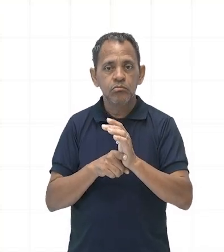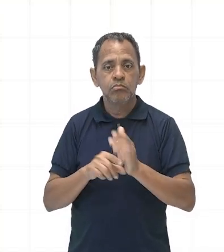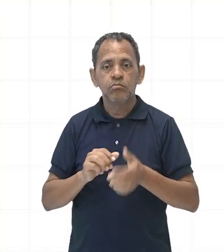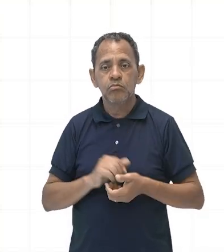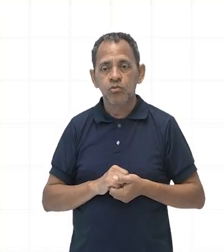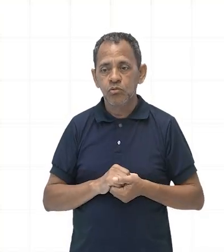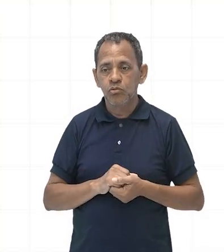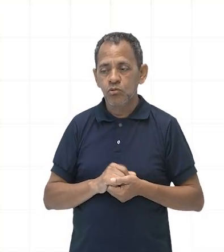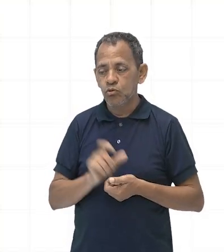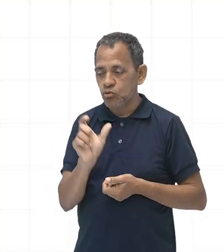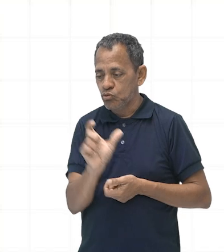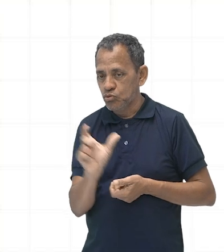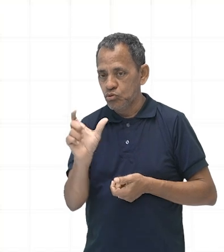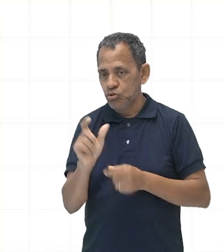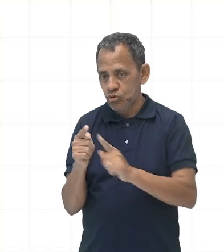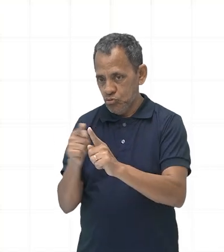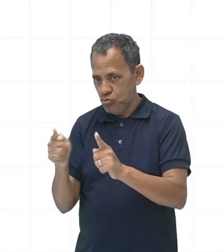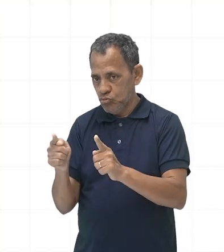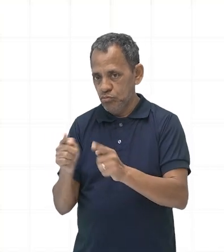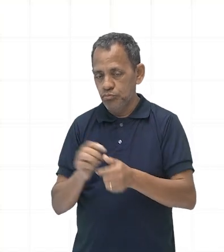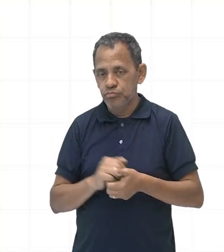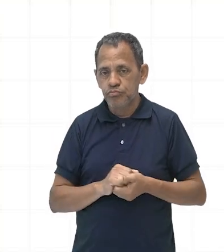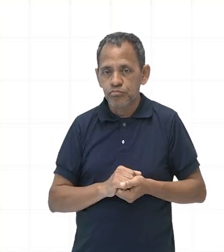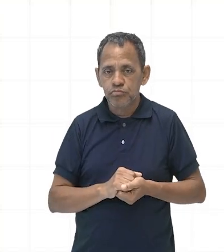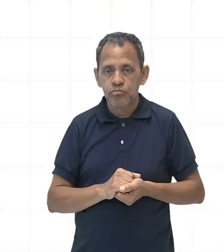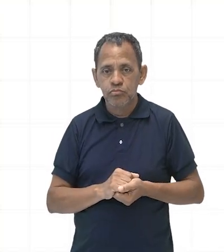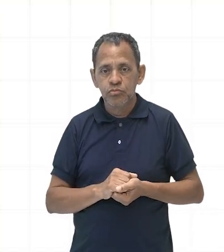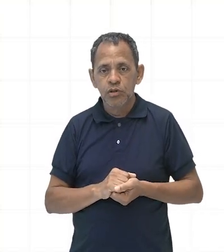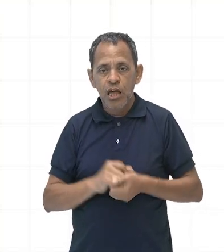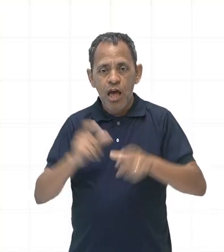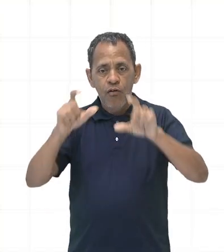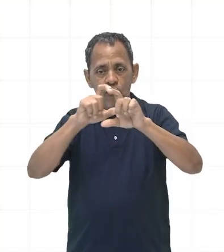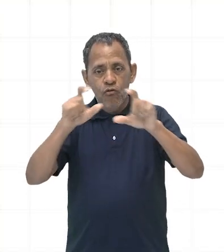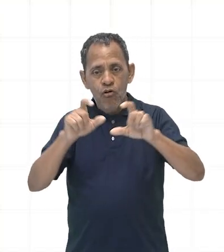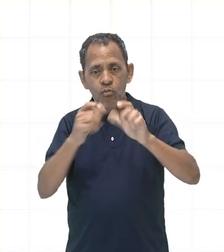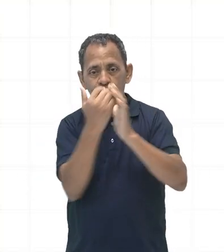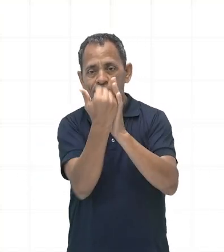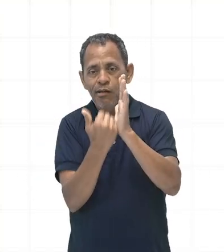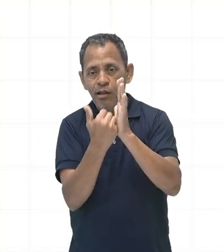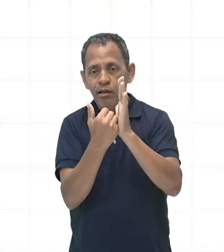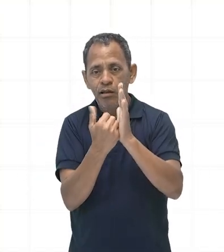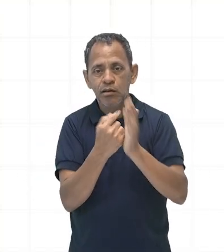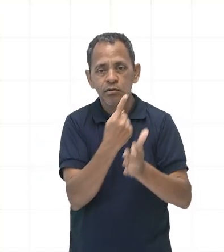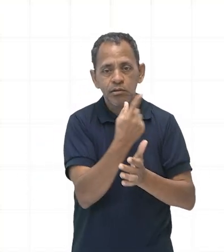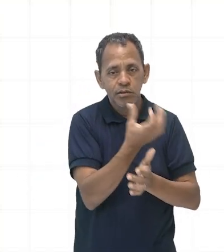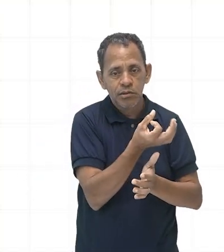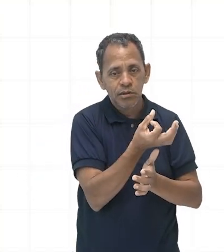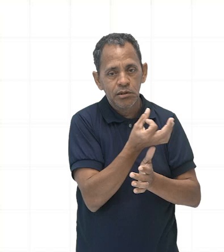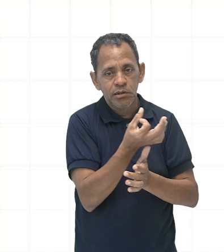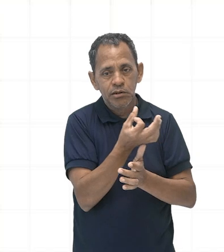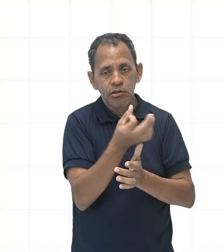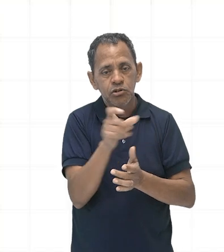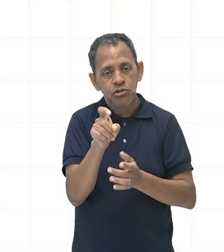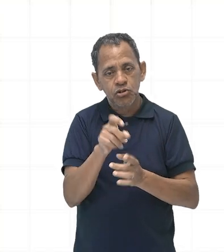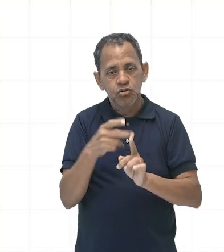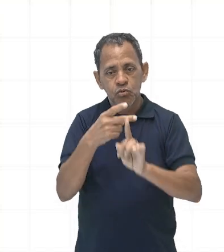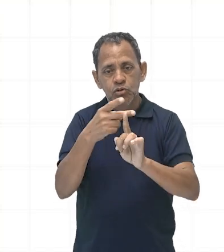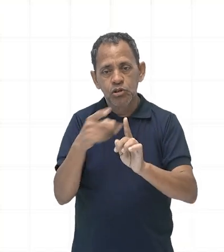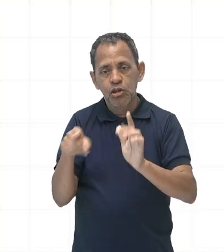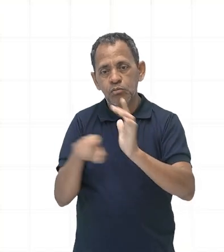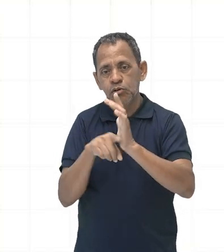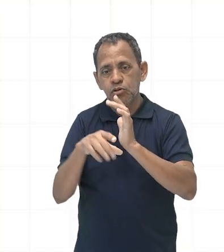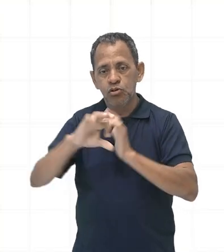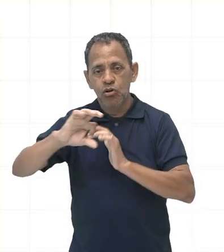o segundo. Então, a forma fatorada de 16x² menos 9 pode ser exatamente